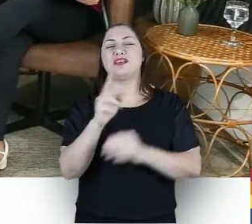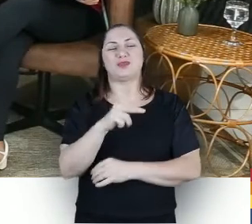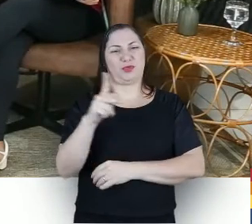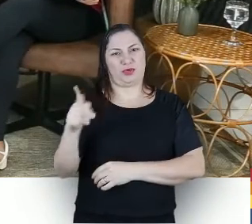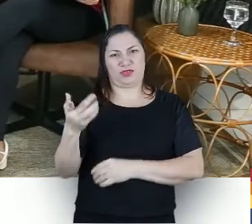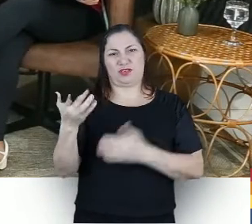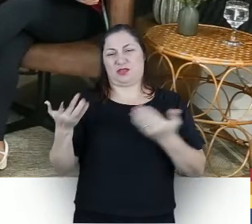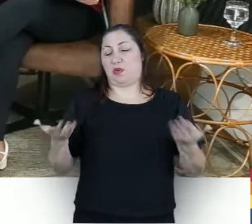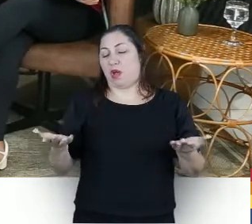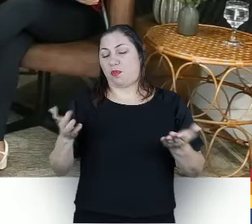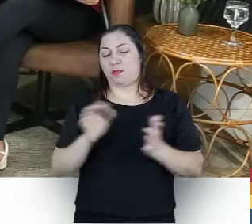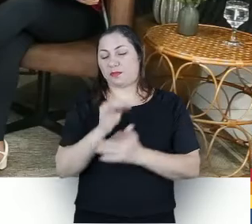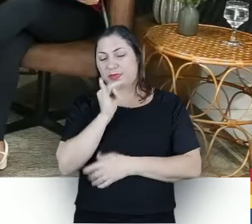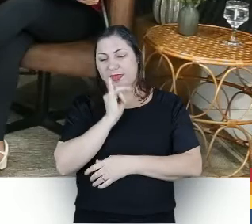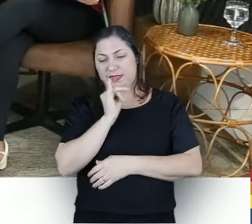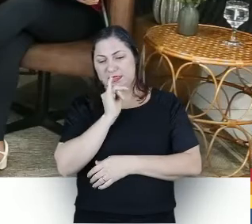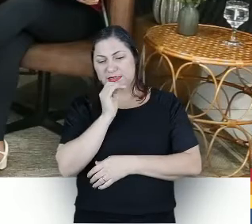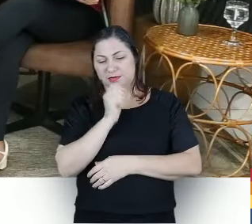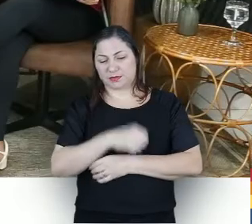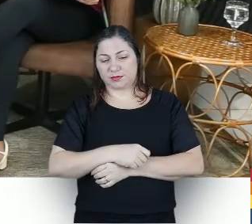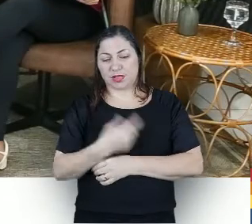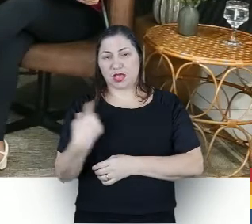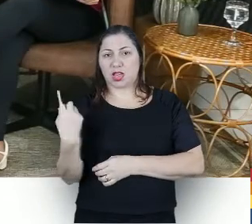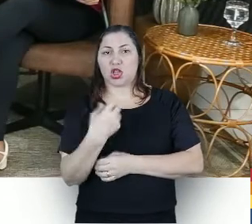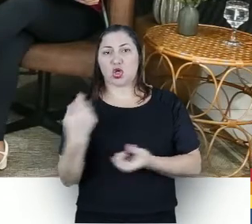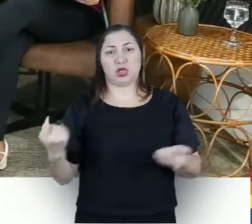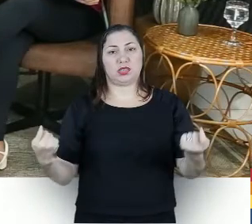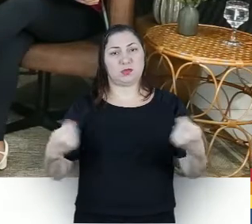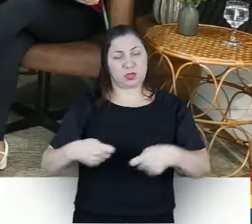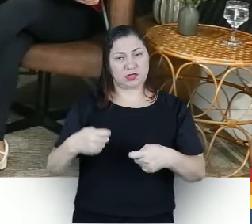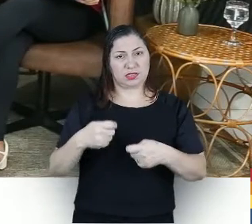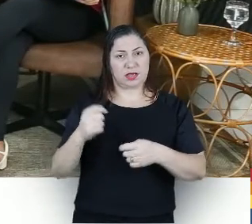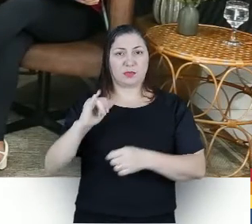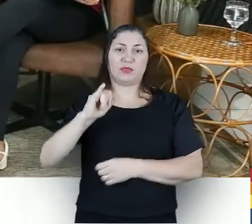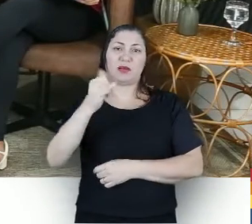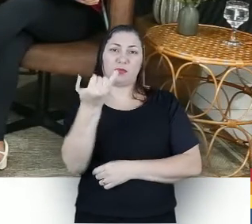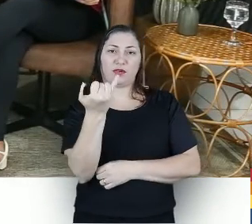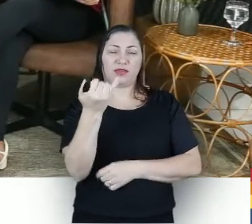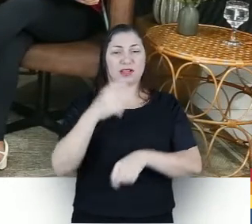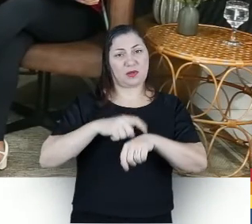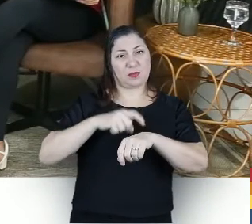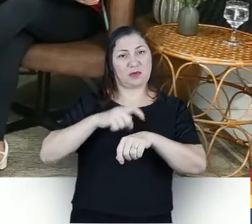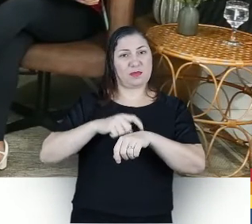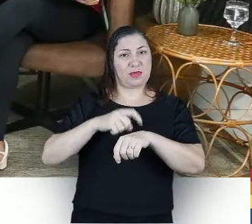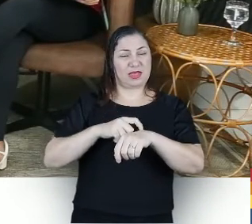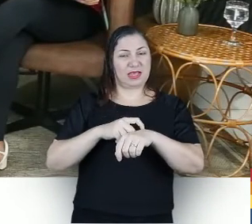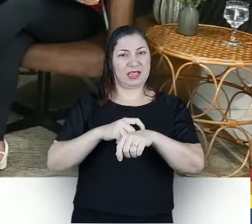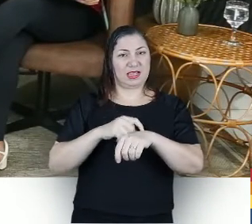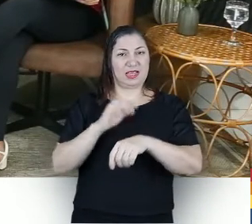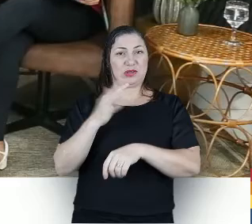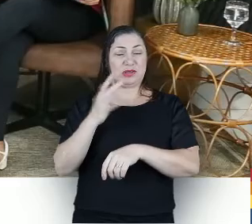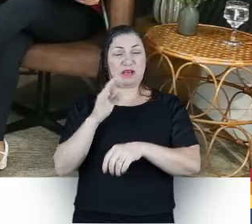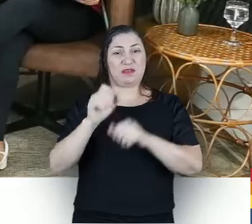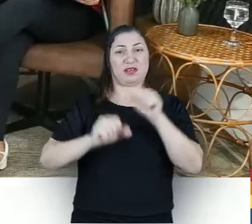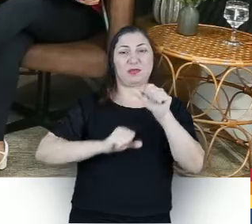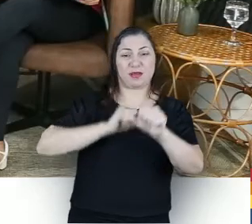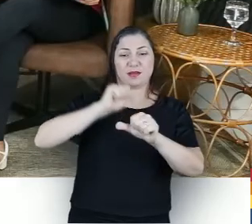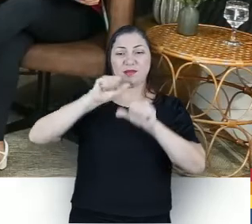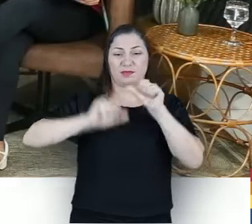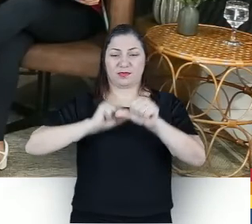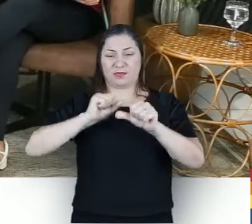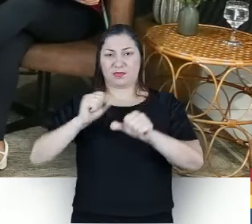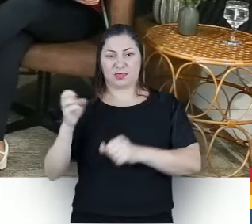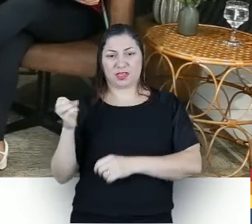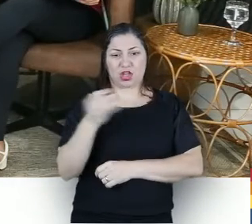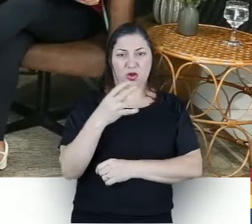tempo, né? Então, é um processo bem inovador. Mas, assim, pensando nesse salto, qual a mensagem, né? Digamos, que